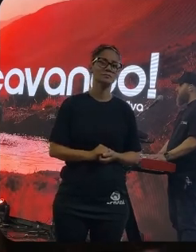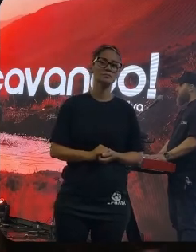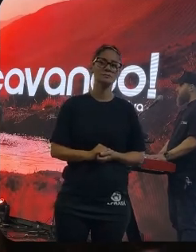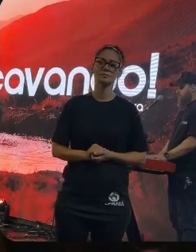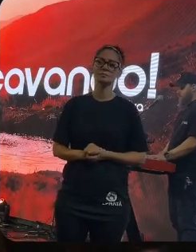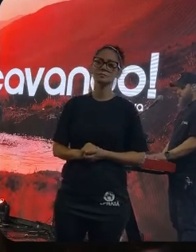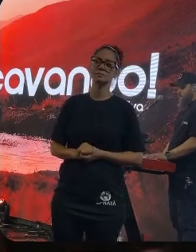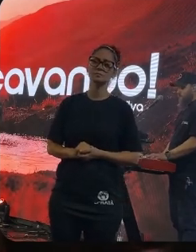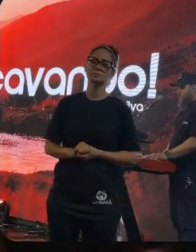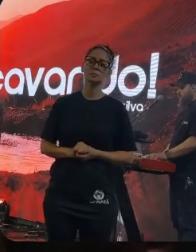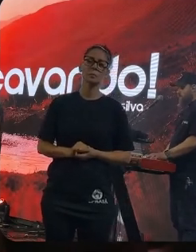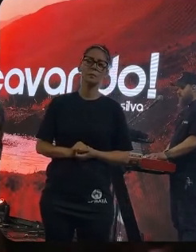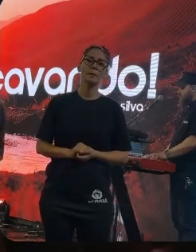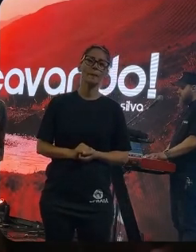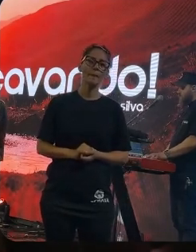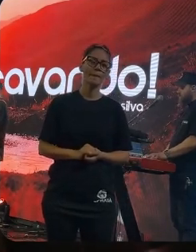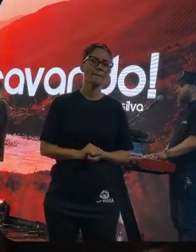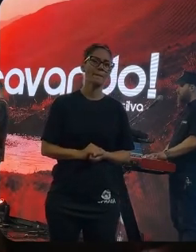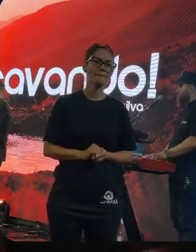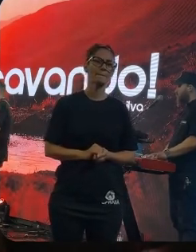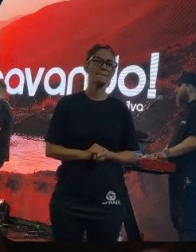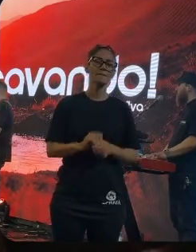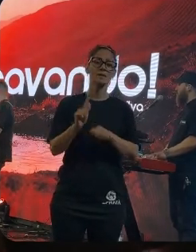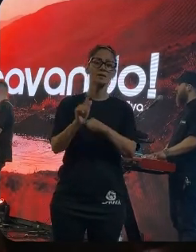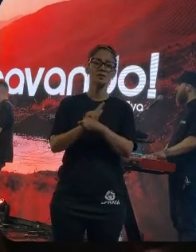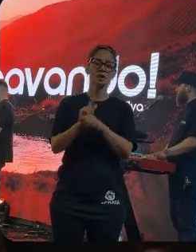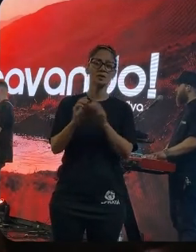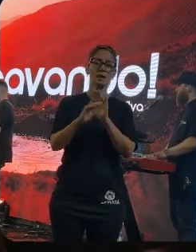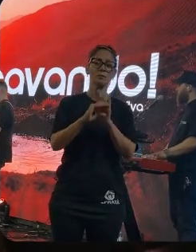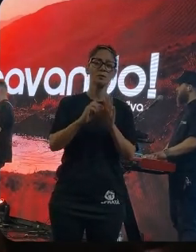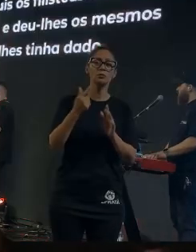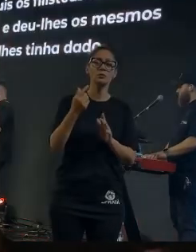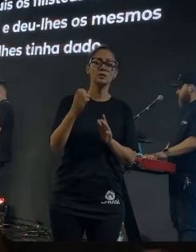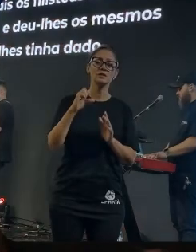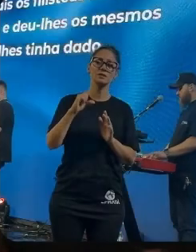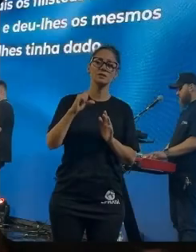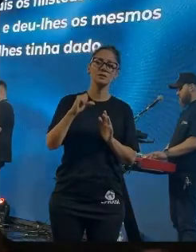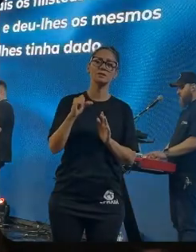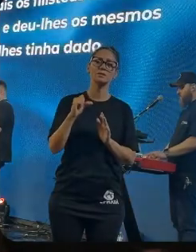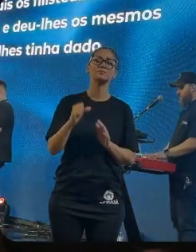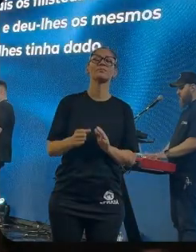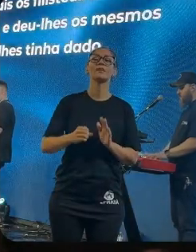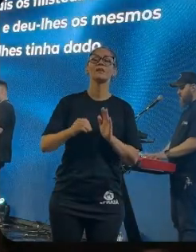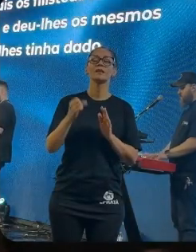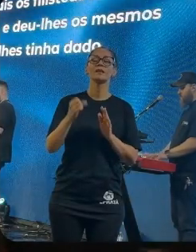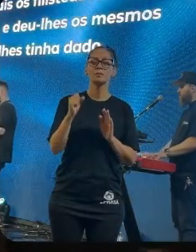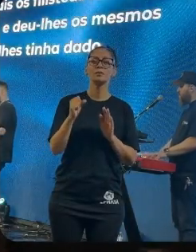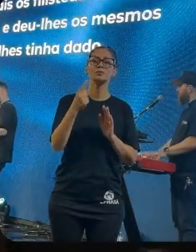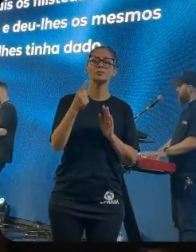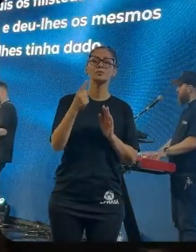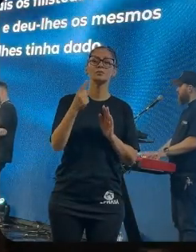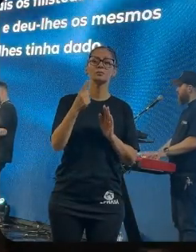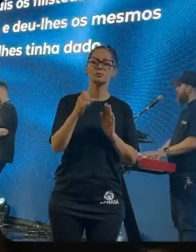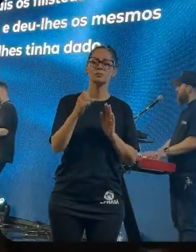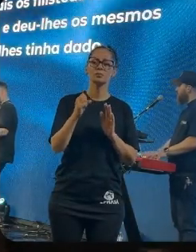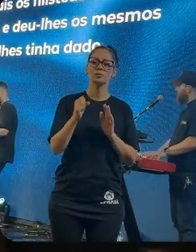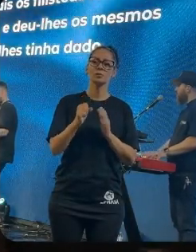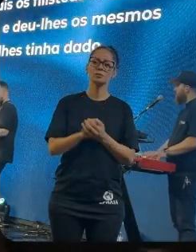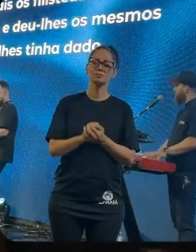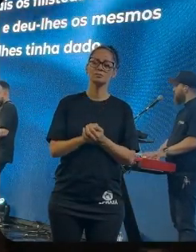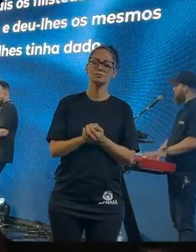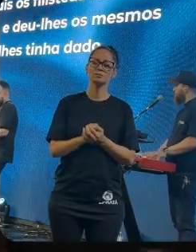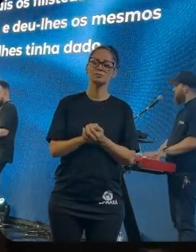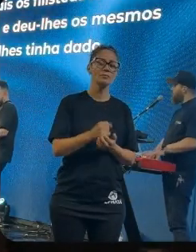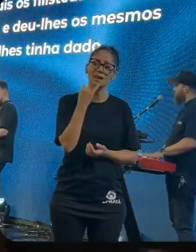Volta comigo para o texto. Gênesis 26, 18 vai dizer: Isaac reabriu os poços cavados